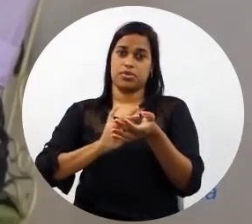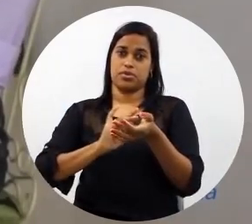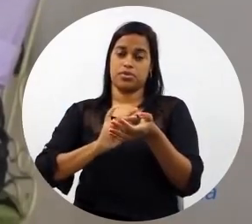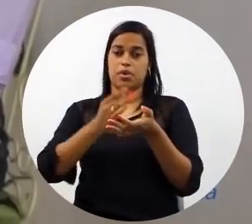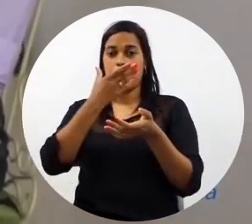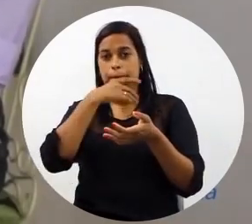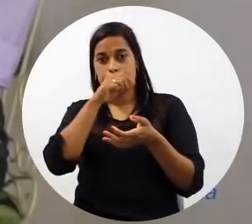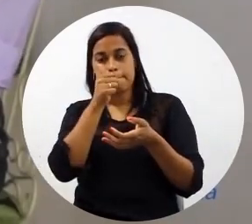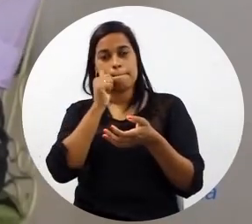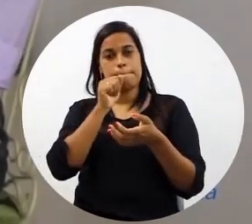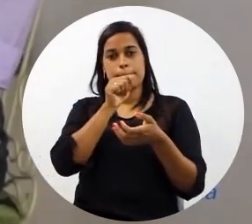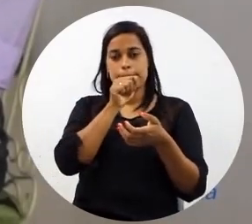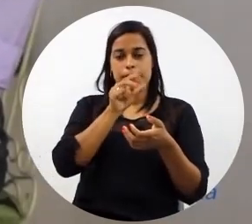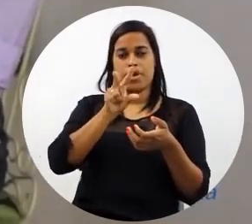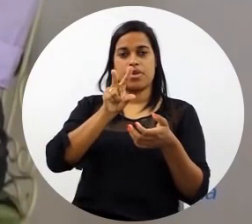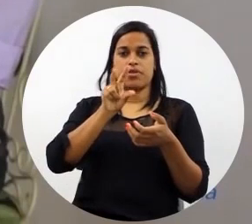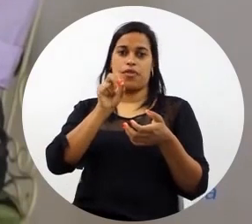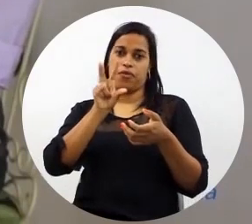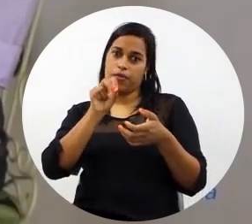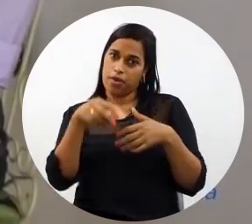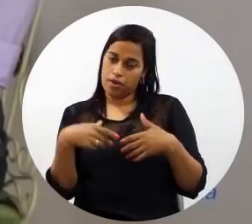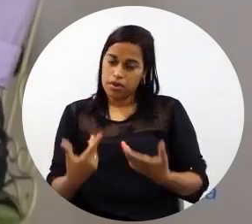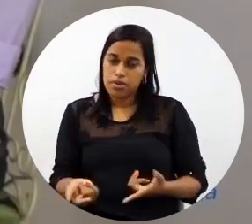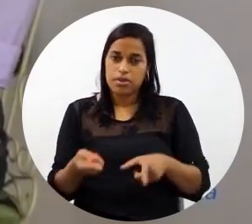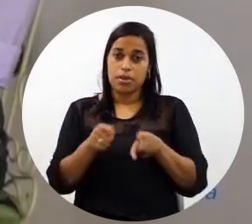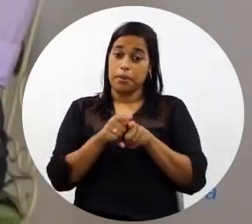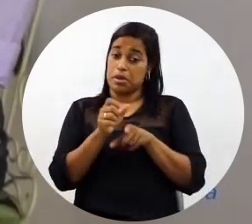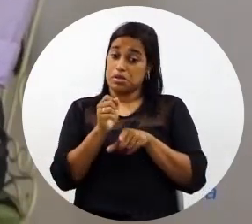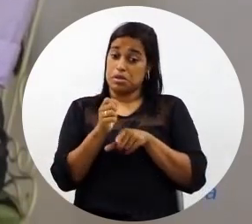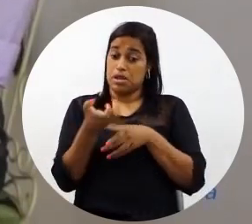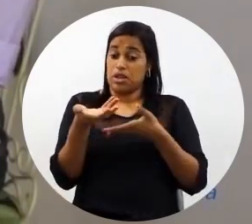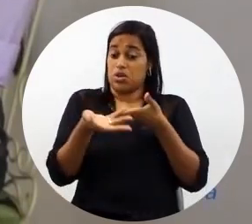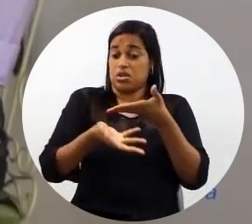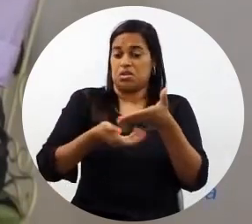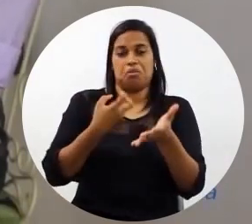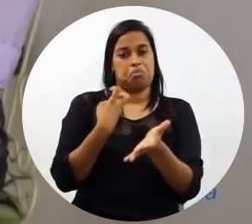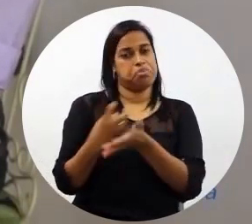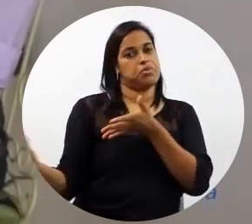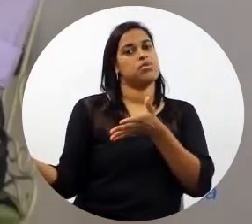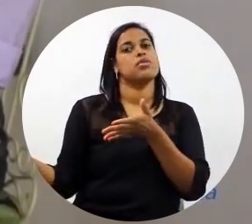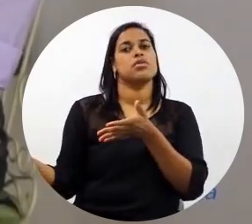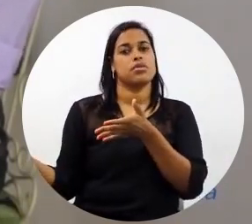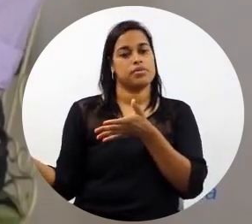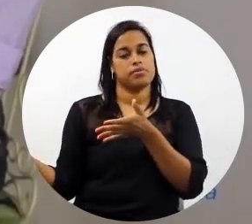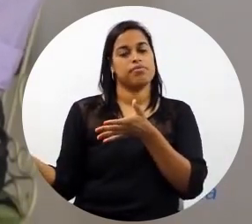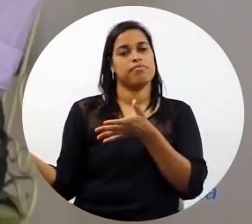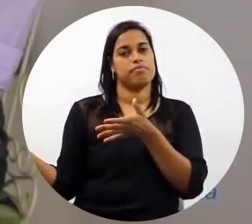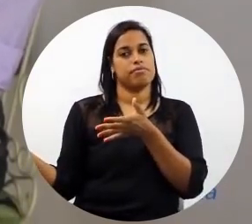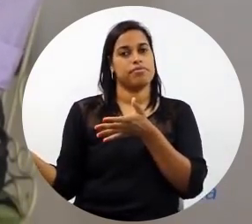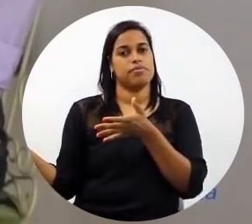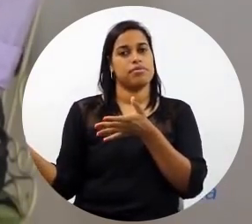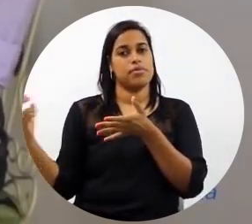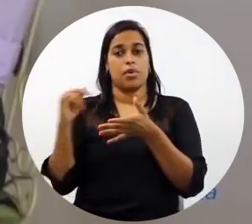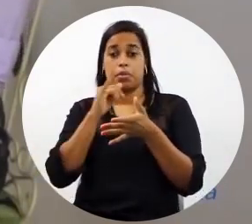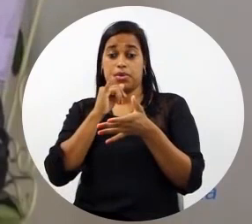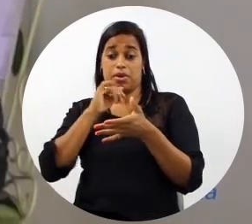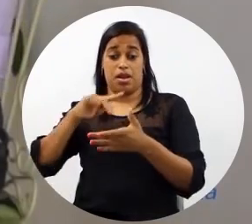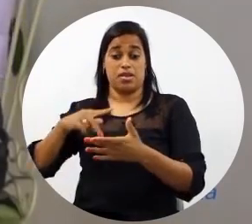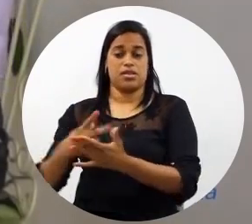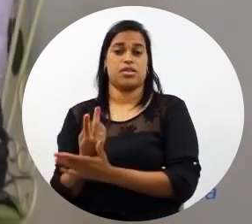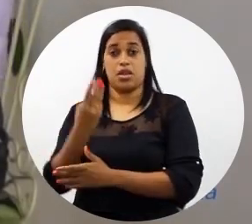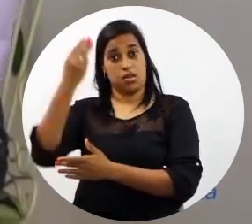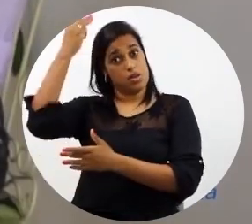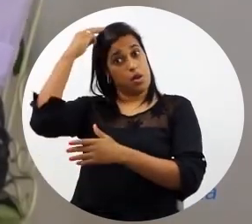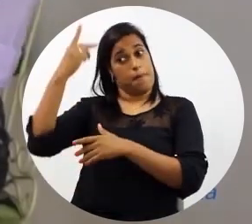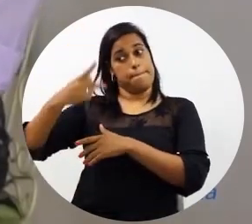nossos avós, de se não servir, demite. Uhum. Né? De que o acidente é sempre culpa